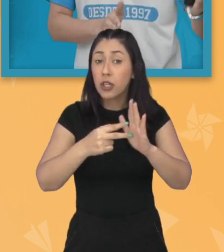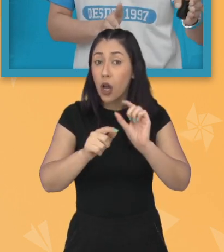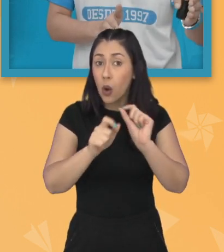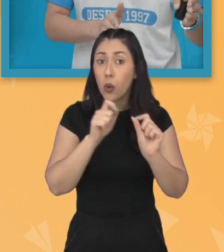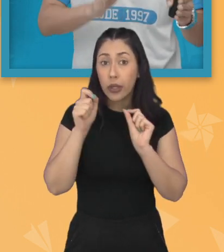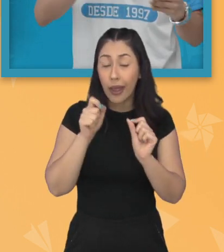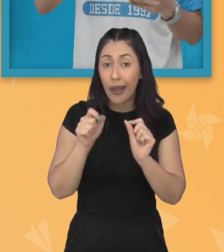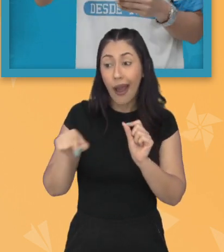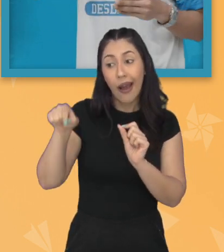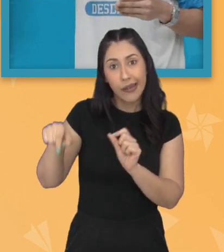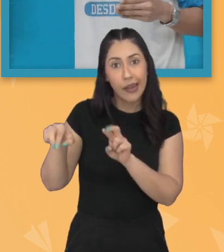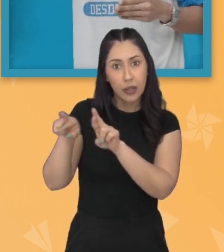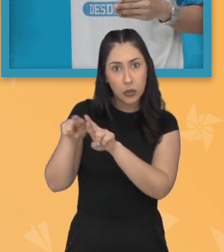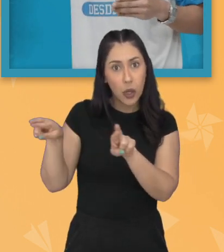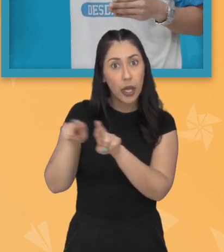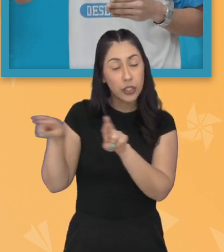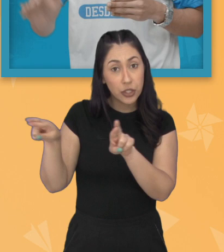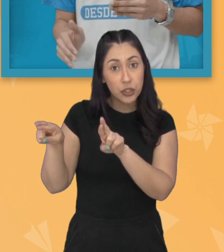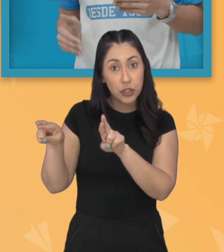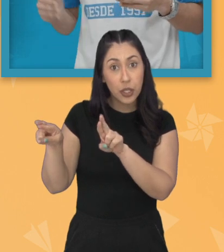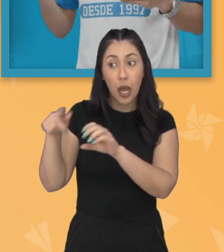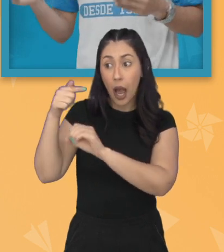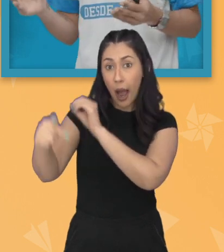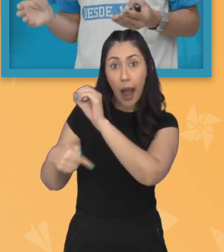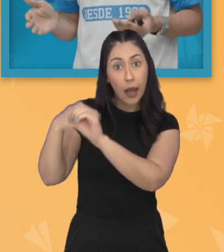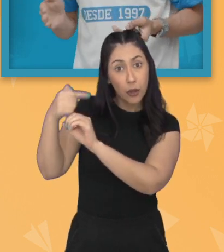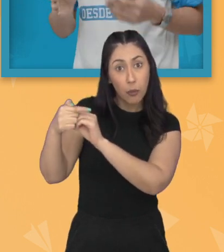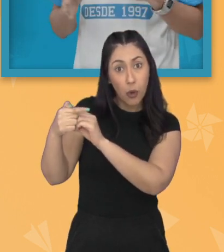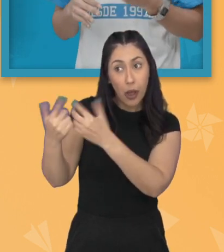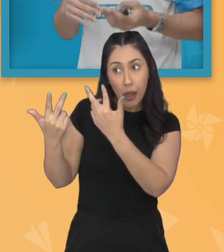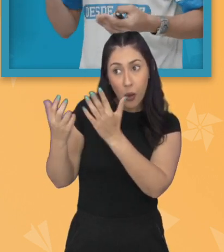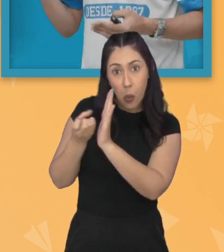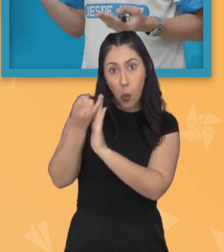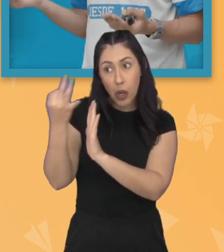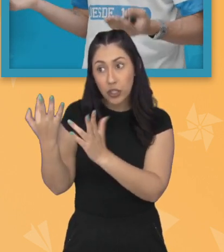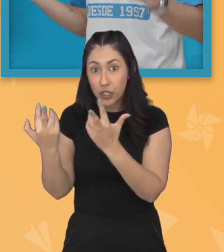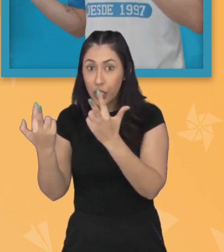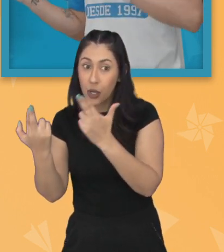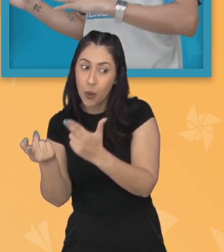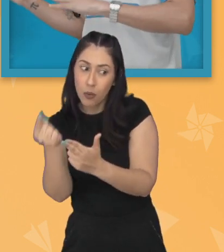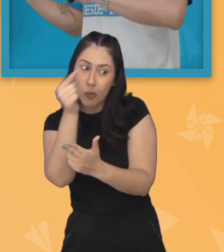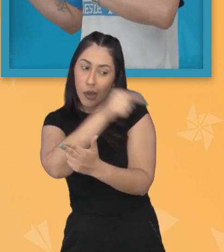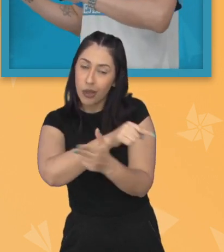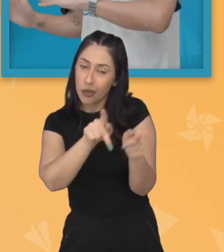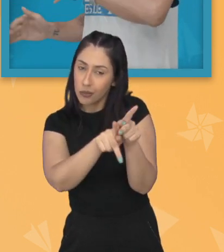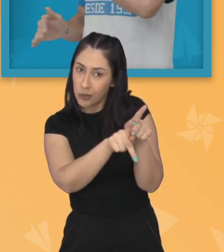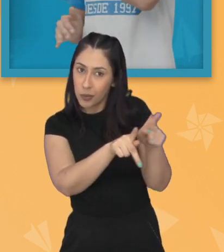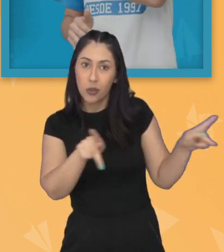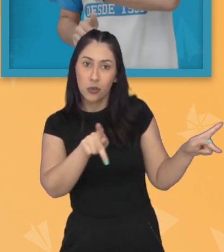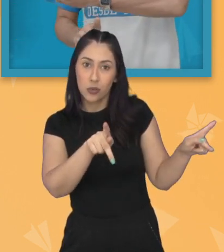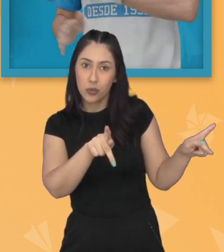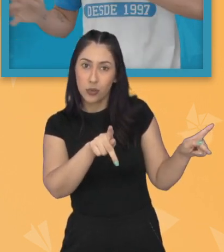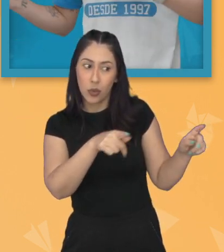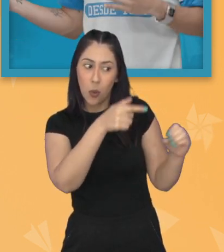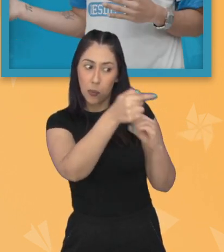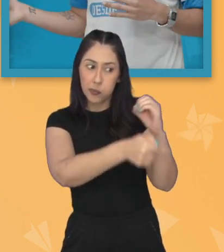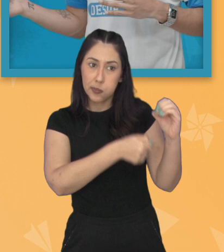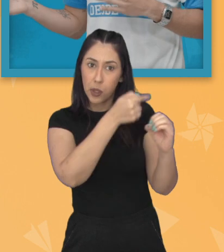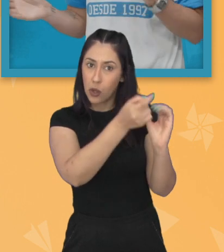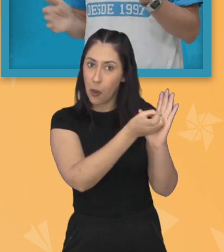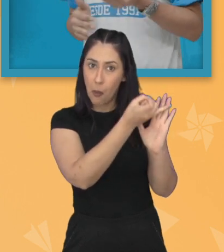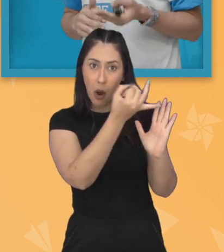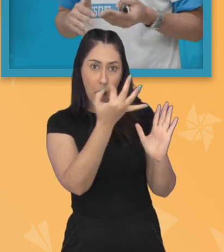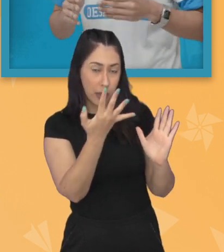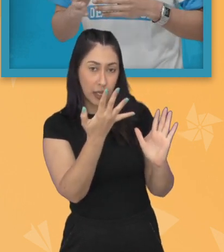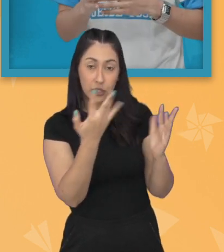lado dos reagentes, a gente também vai ter do lado dos produtos. Né? Até introduzindo um pouco sobre a questão da lei